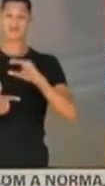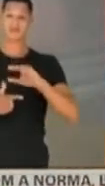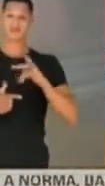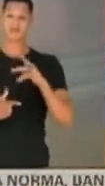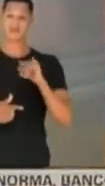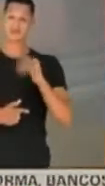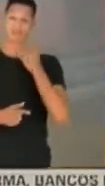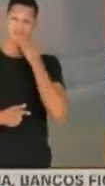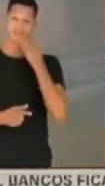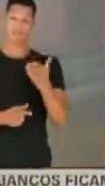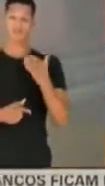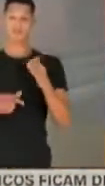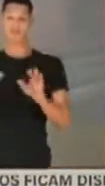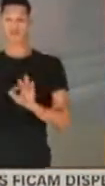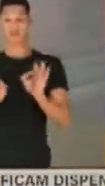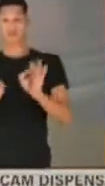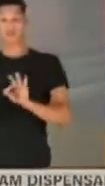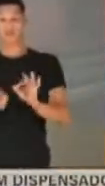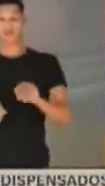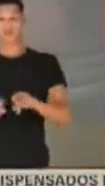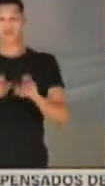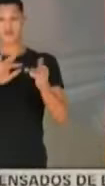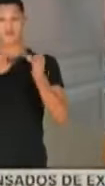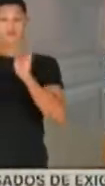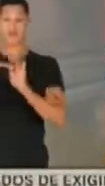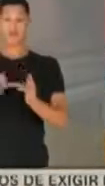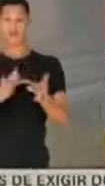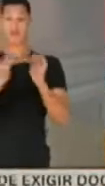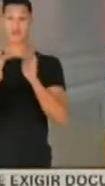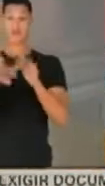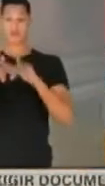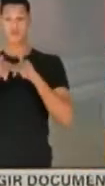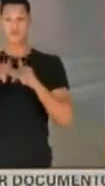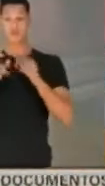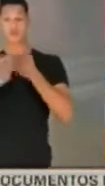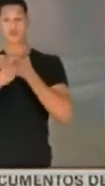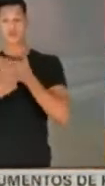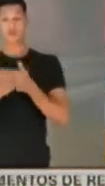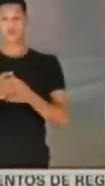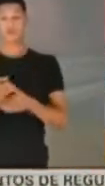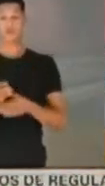forma orquestrada e articulada pelo Executivo. Senhor Presidente.